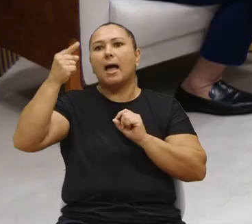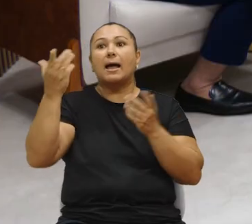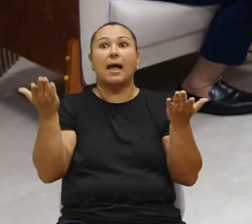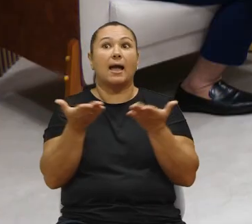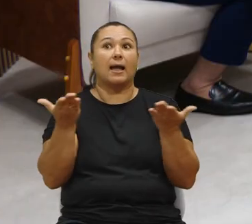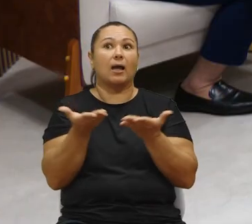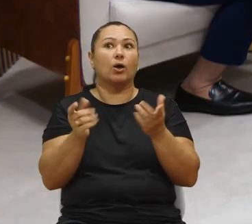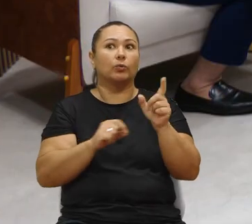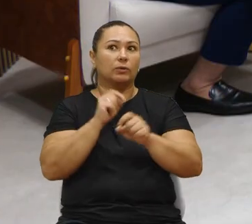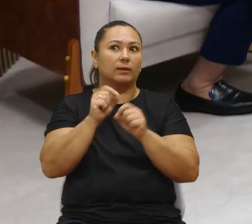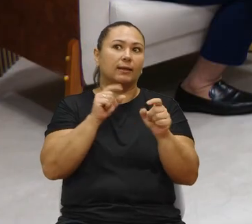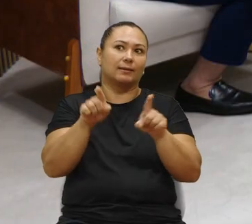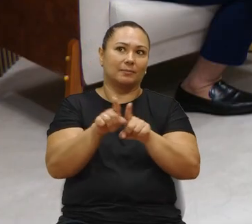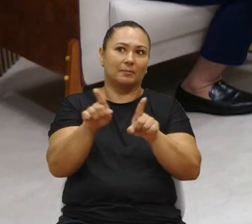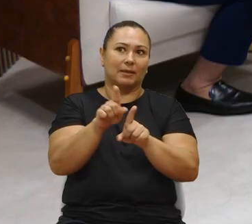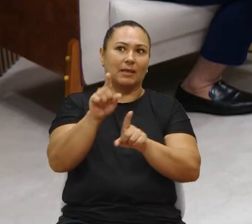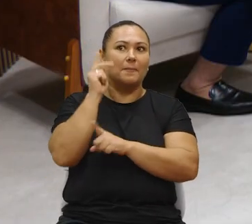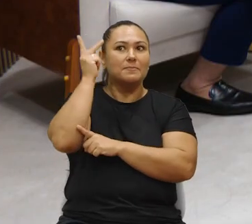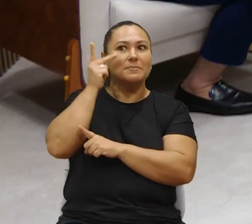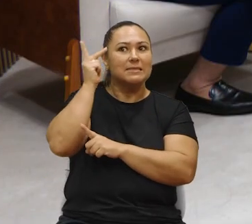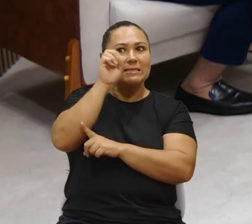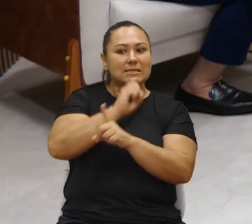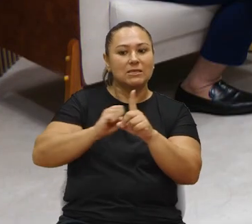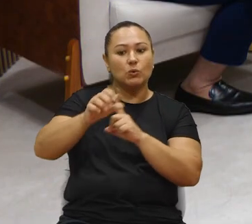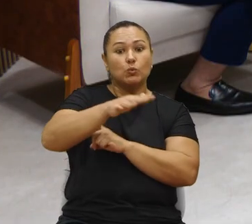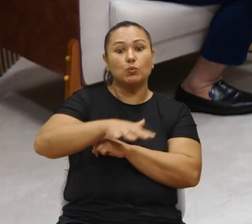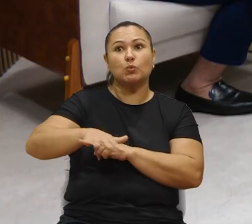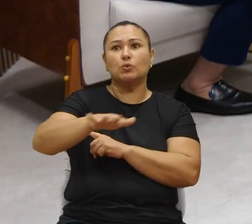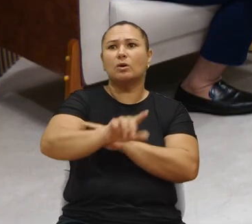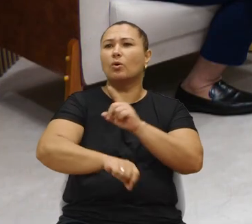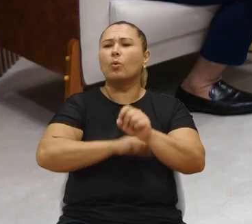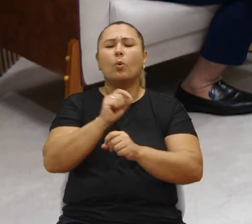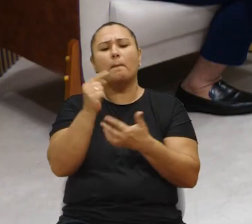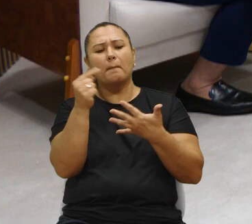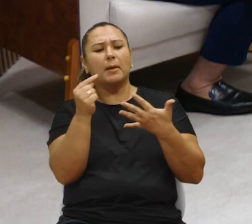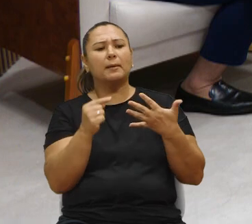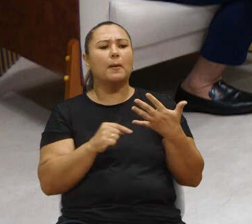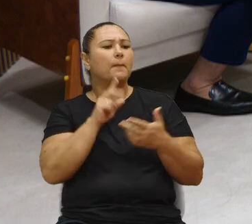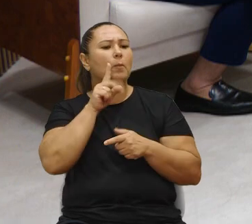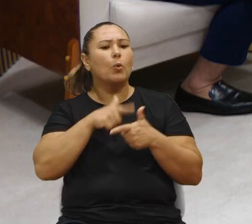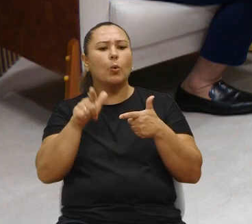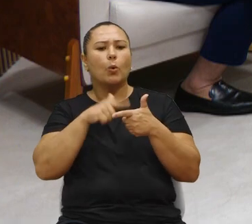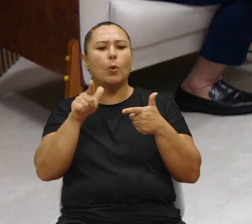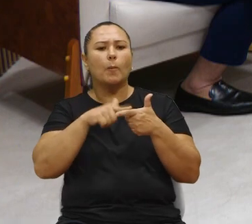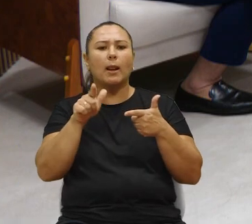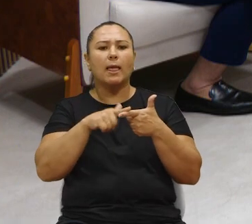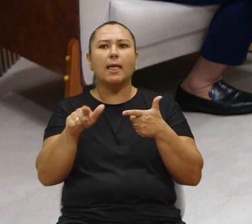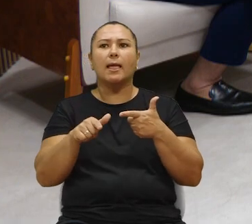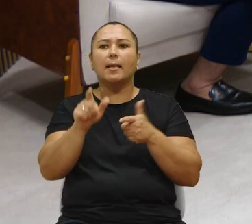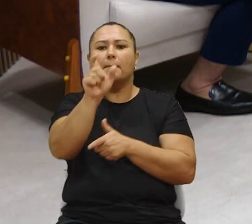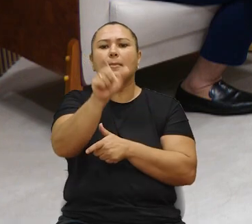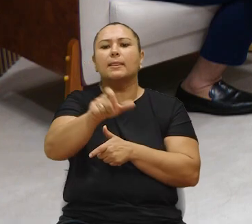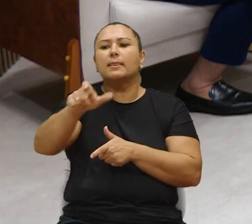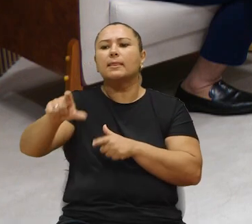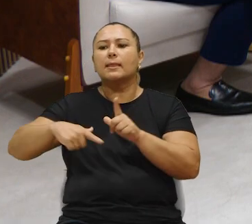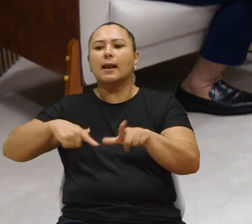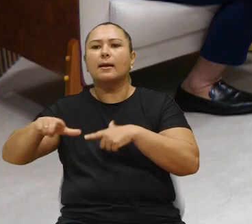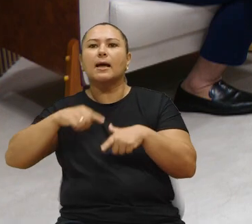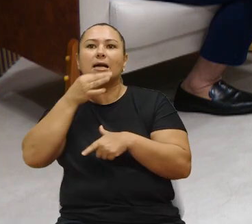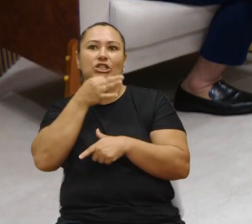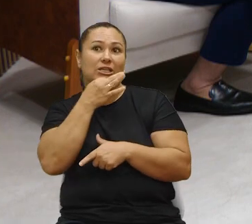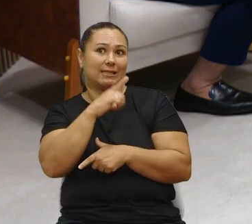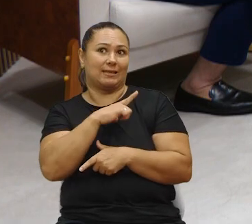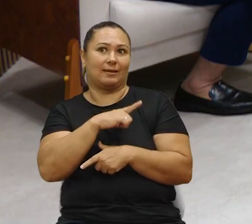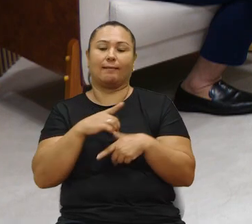além disso, assim, a gente tem agora esse aspecto psicossocial. Vânios, hoje, quais são os principais problemas que o nosso trabalhador caxiense